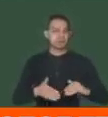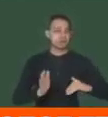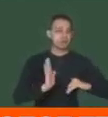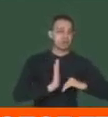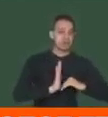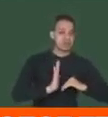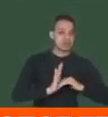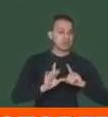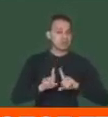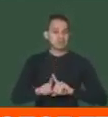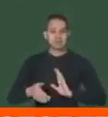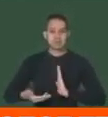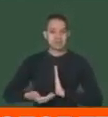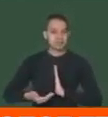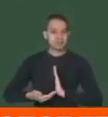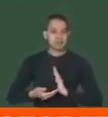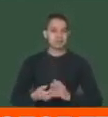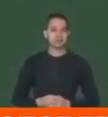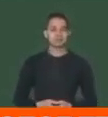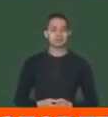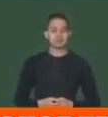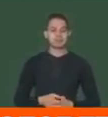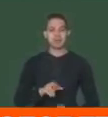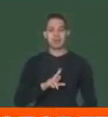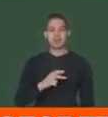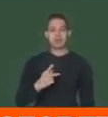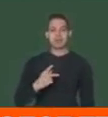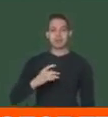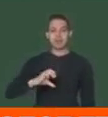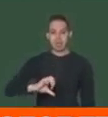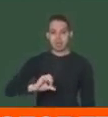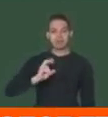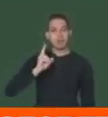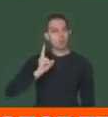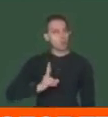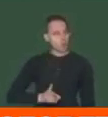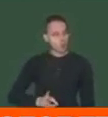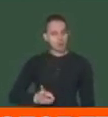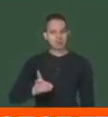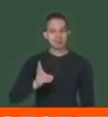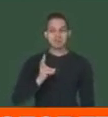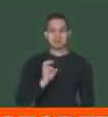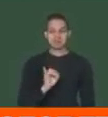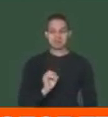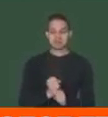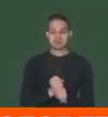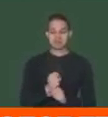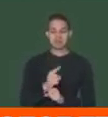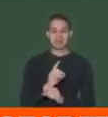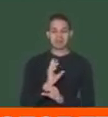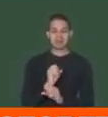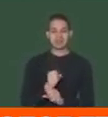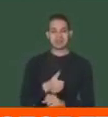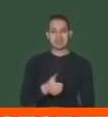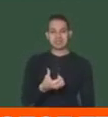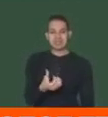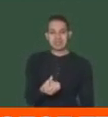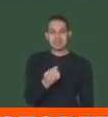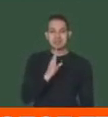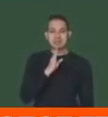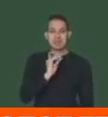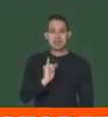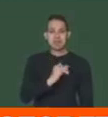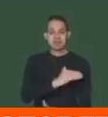Câmara Federal. Essa RP9 continua. Se esse ano foram 16 bilhões e meio, agora